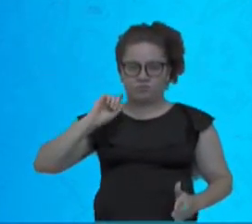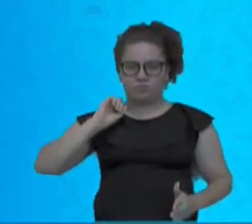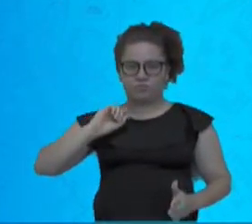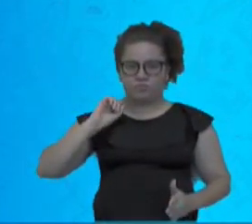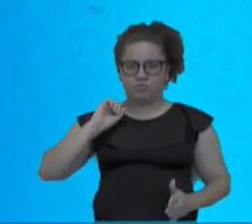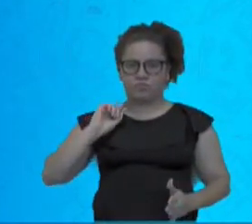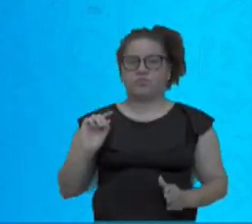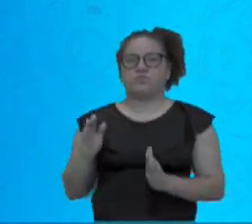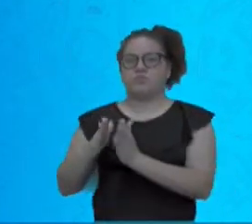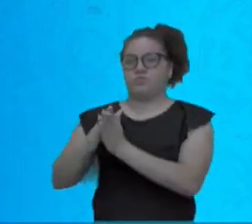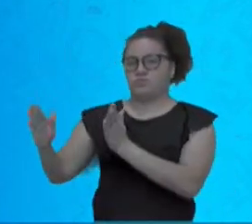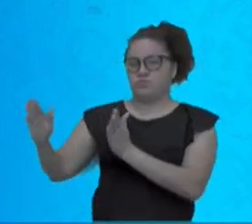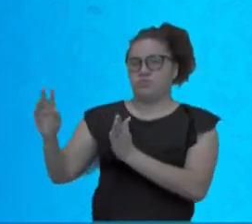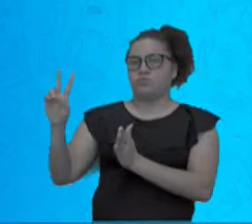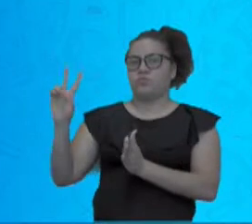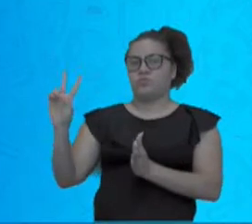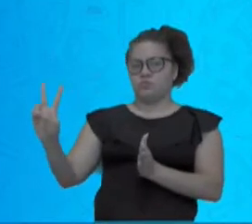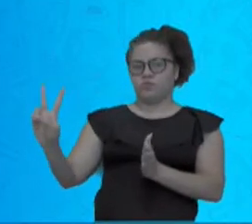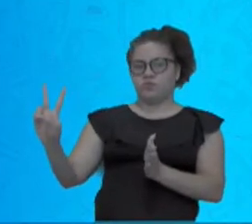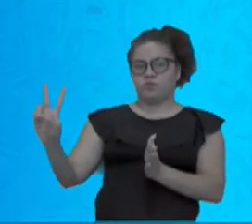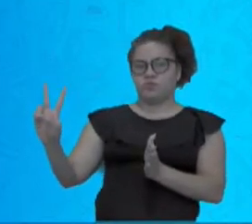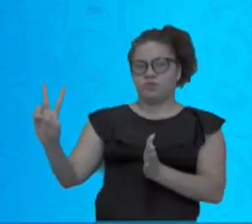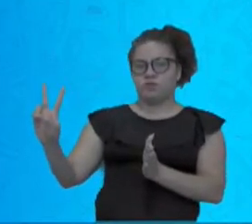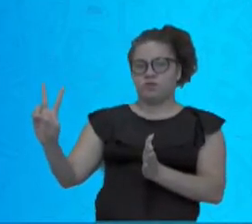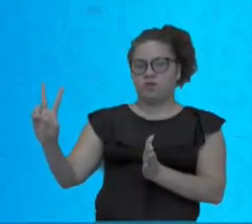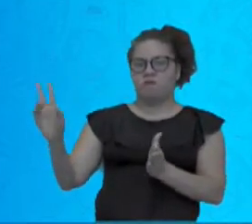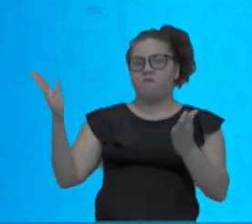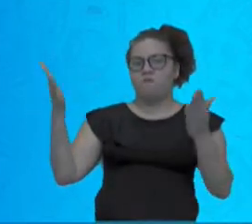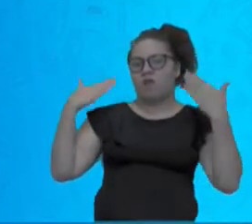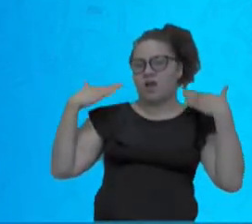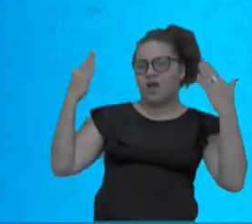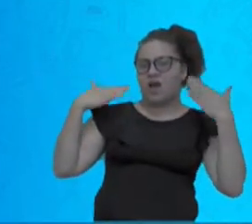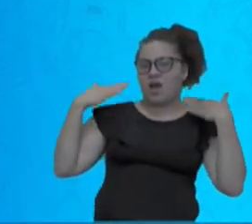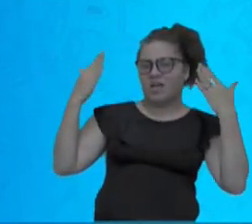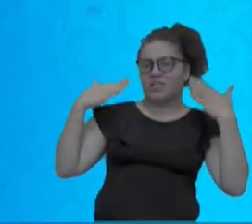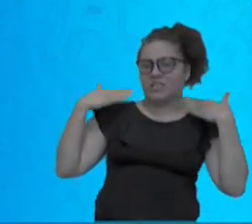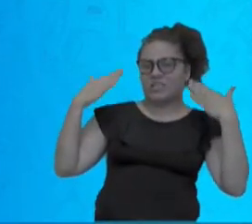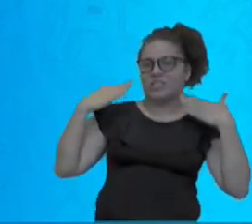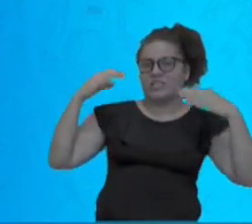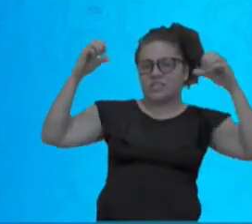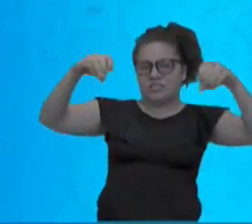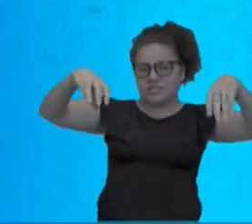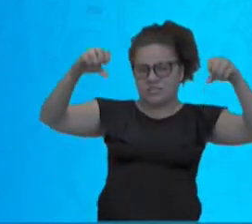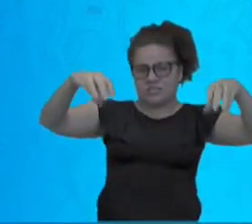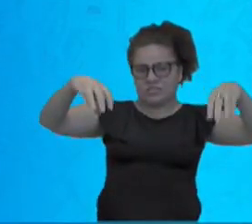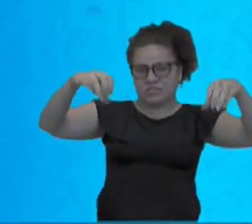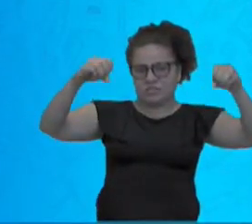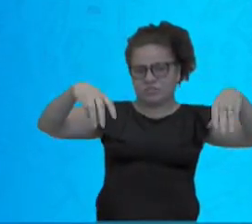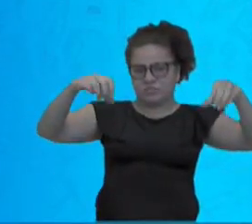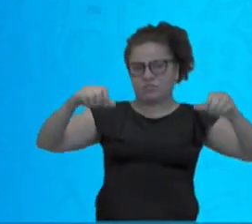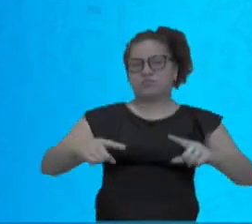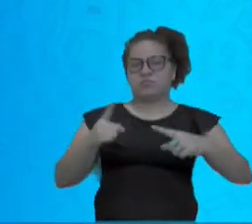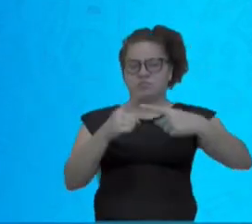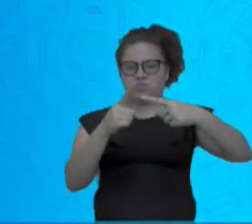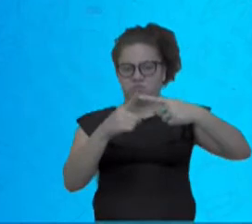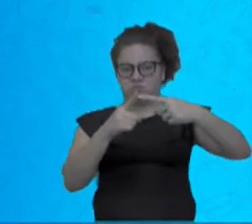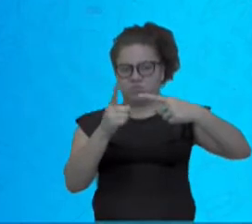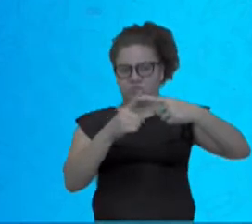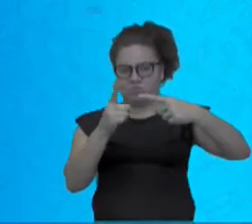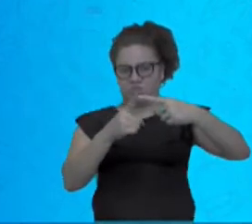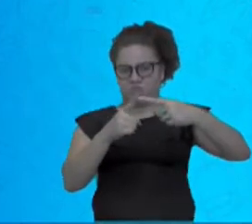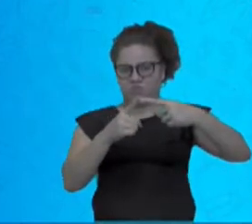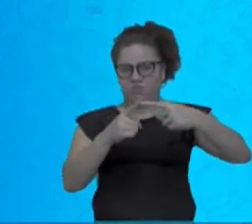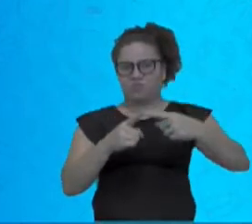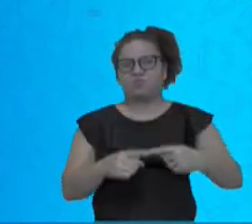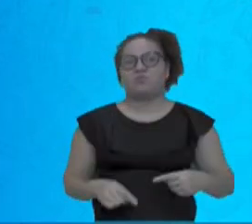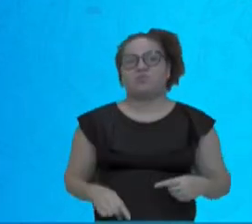temos 2 estações. Verão quente e chuvoso, muito úmido. Lembra do